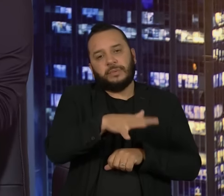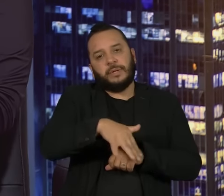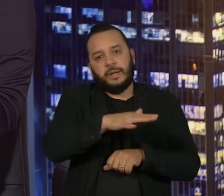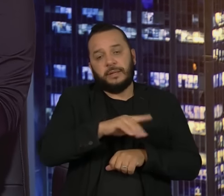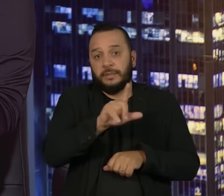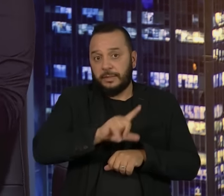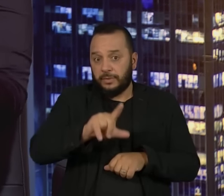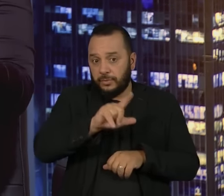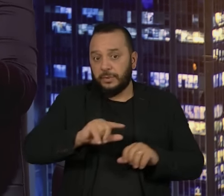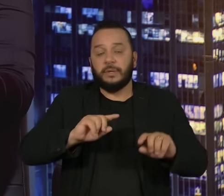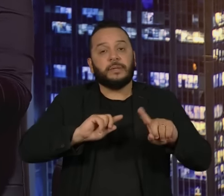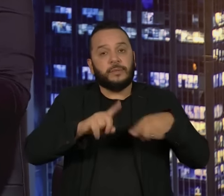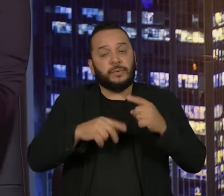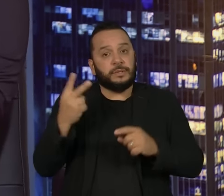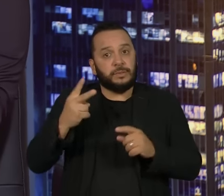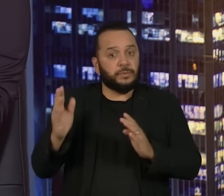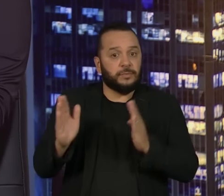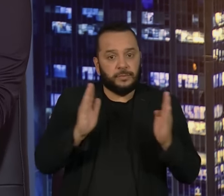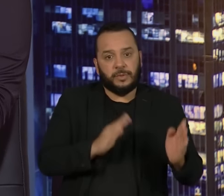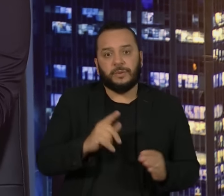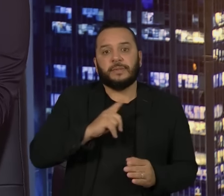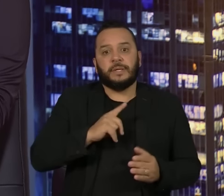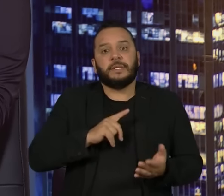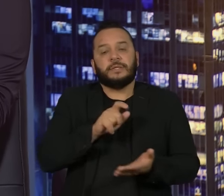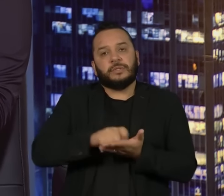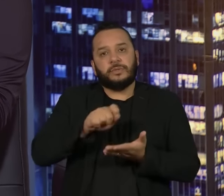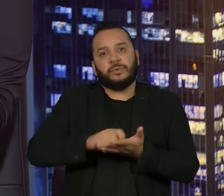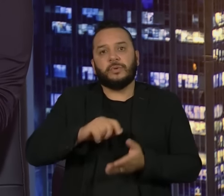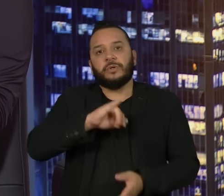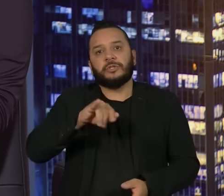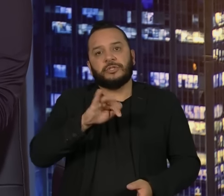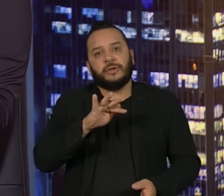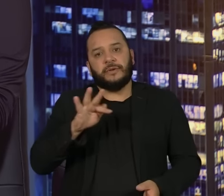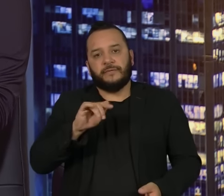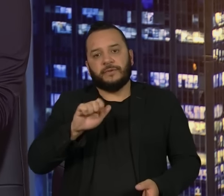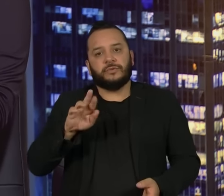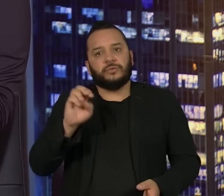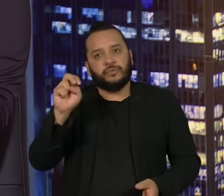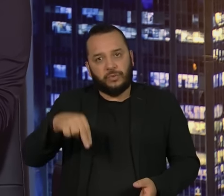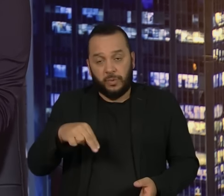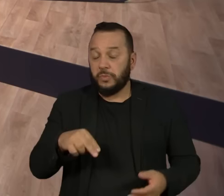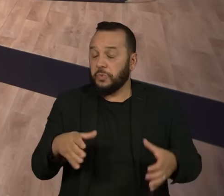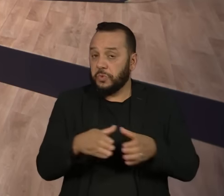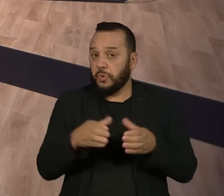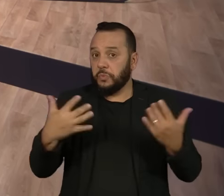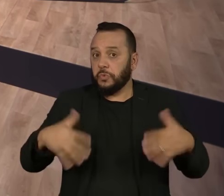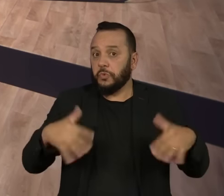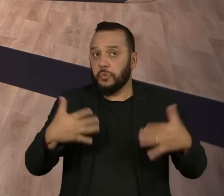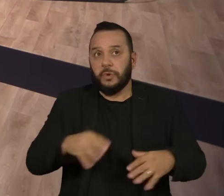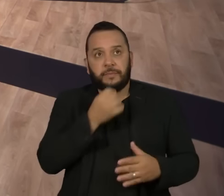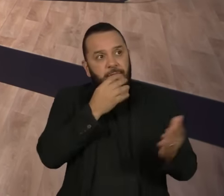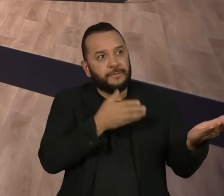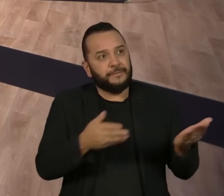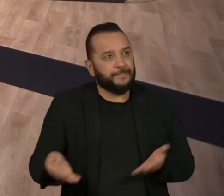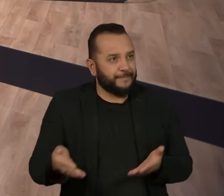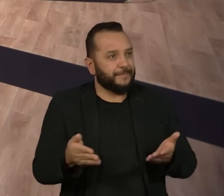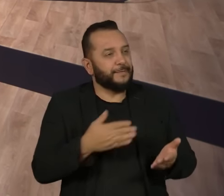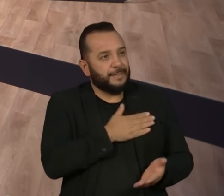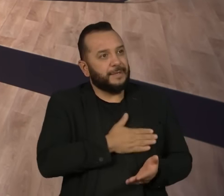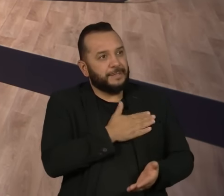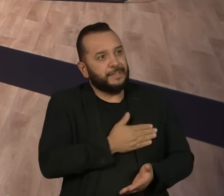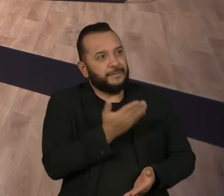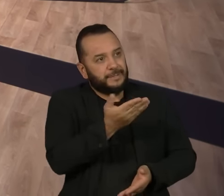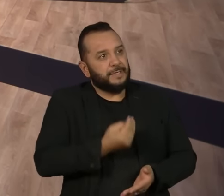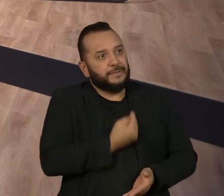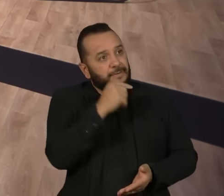bloco, a gente também terá de forma remota o escritor Jefferson Tenório. Que timaço, hein? Sejam muito bem-vindos, é um prazer ter vocês aqui com a